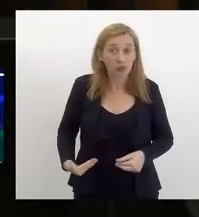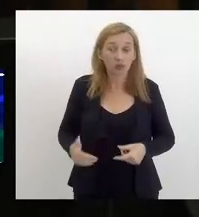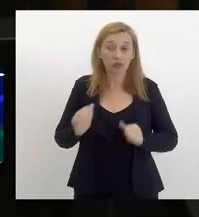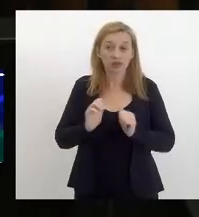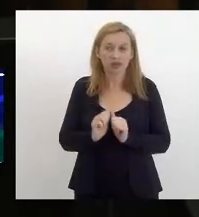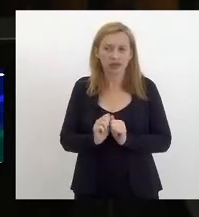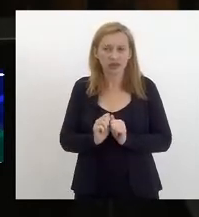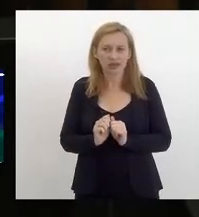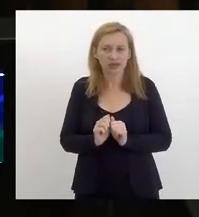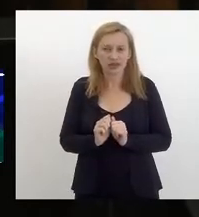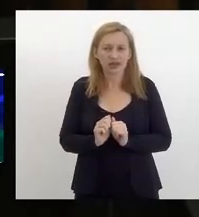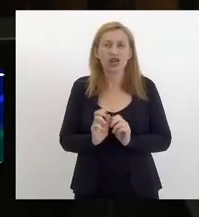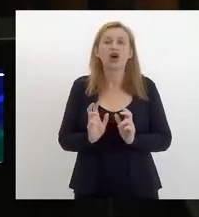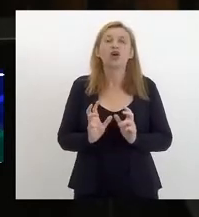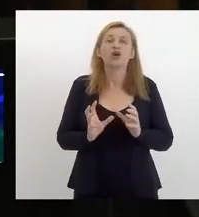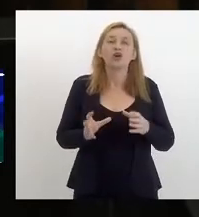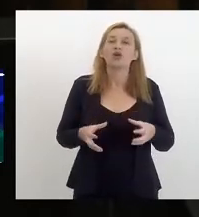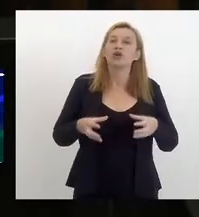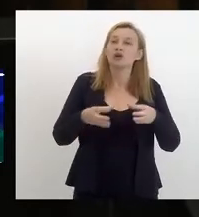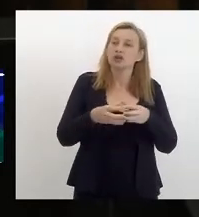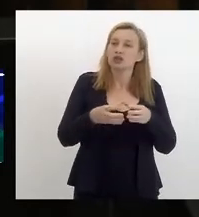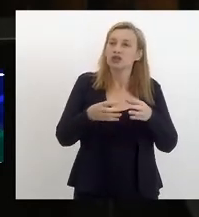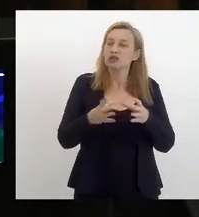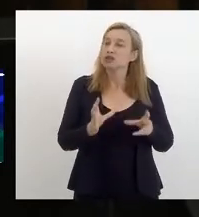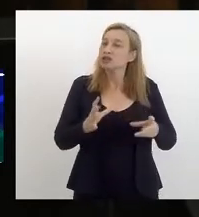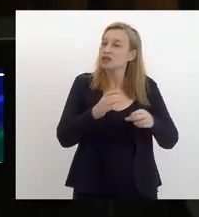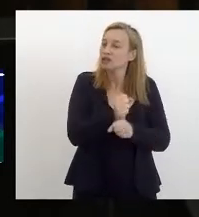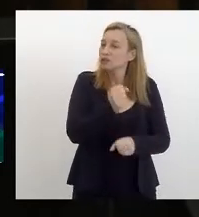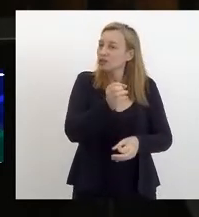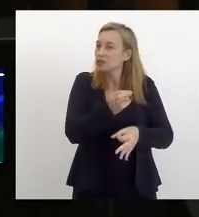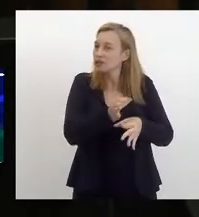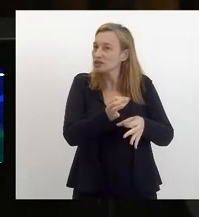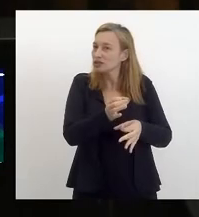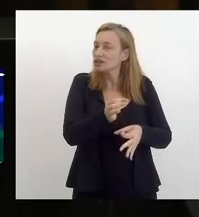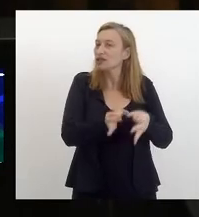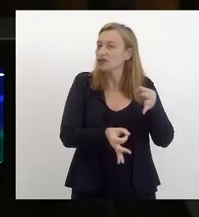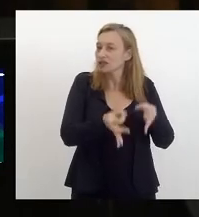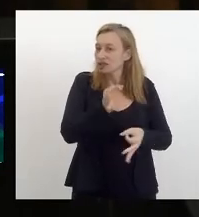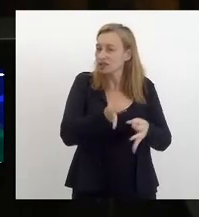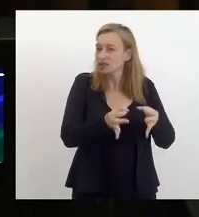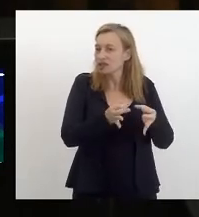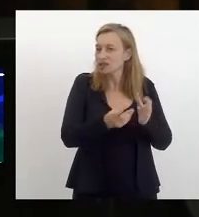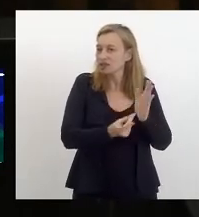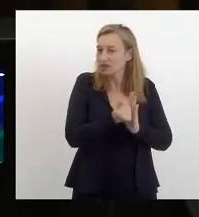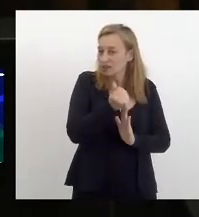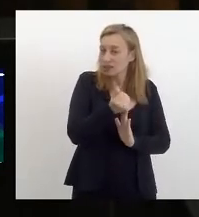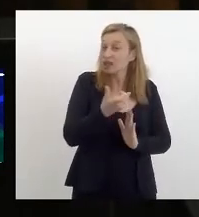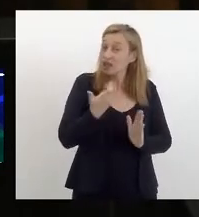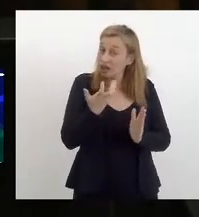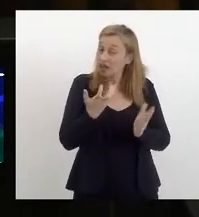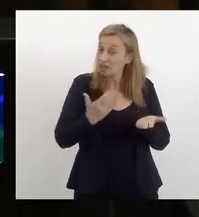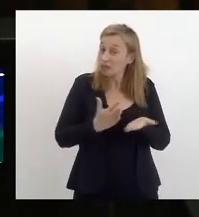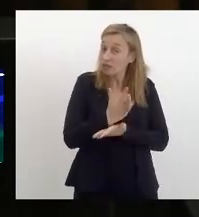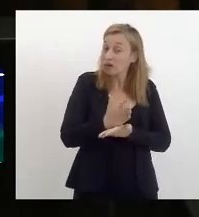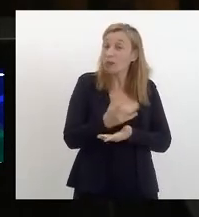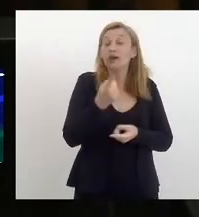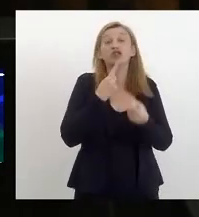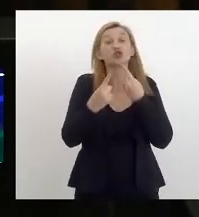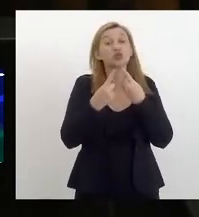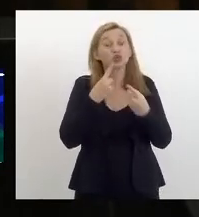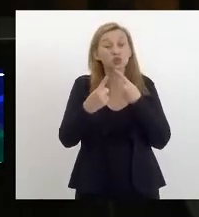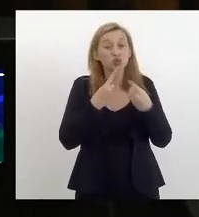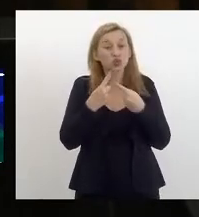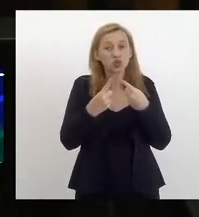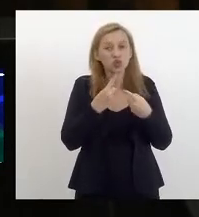das comissões de tributação e orçamento queremos aprová-la para gente discutir